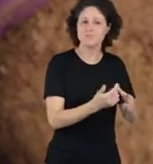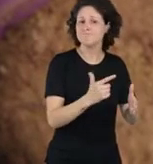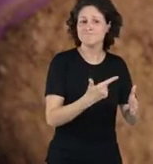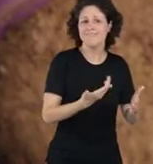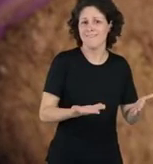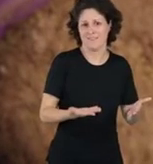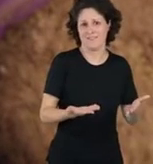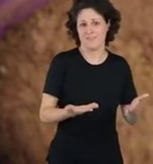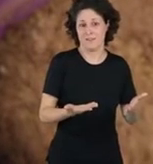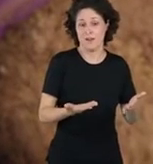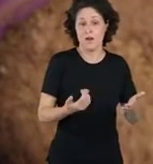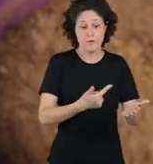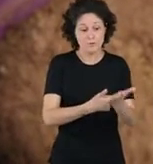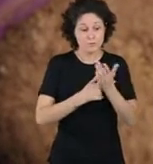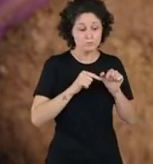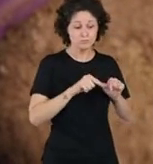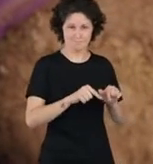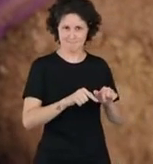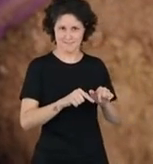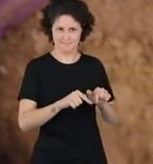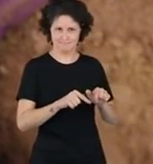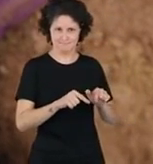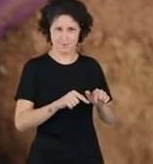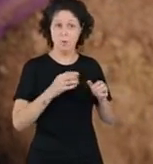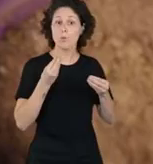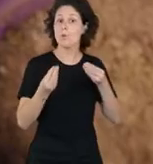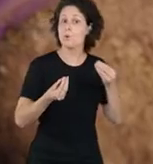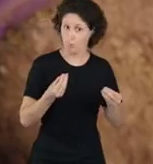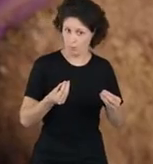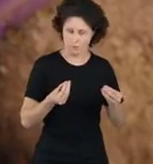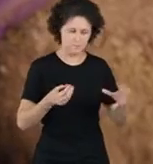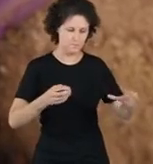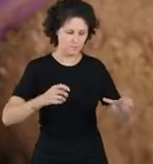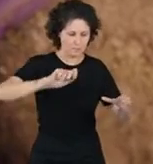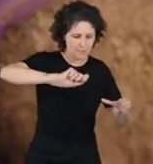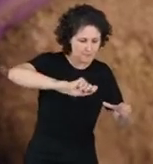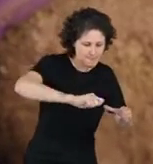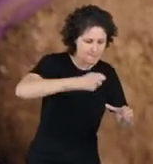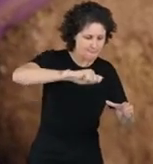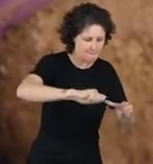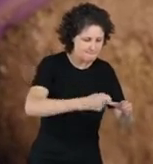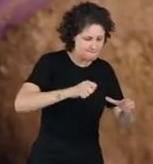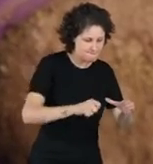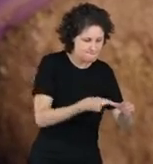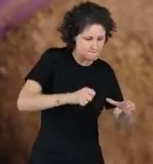uma recuperação do solo. Primeiro, nós vamos descompactá-lo para ajudar as raízes a se